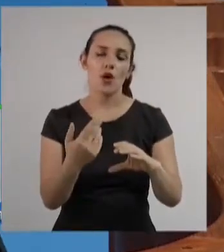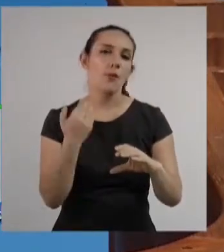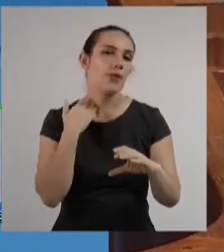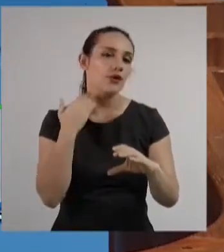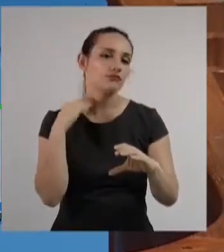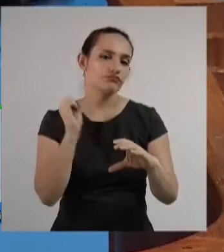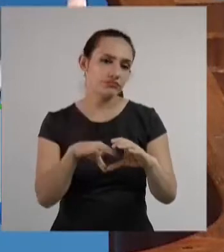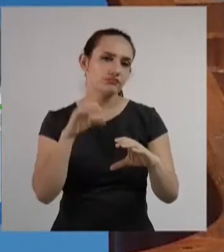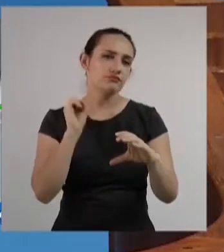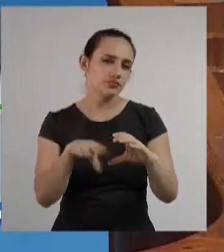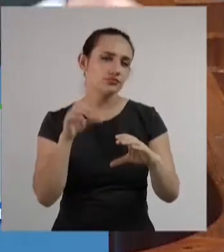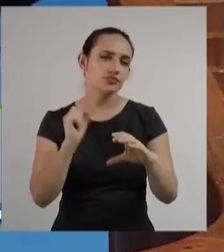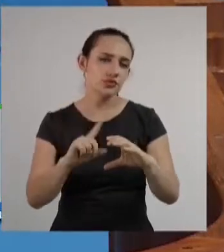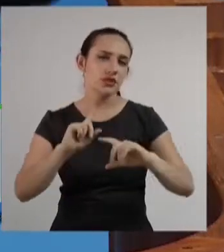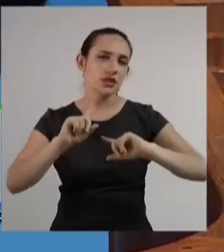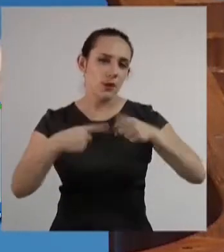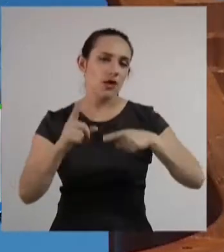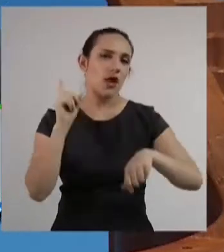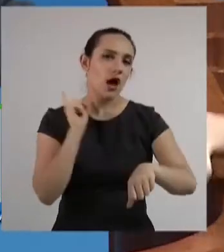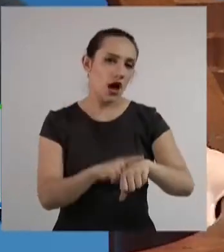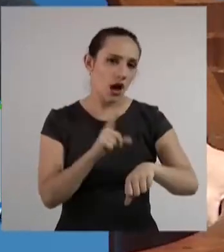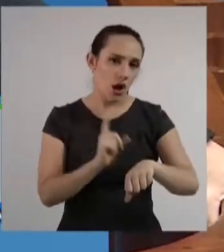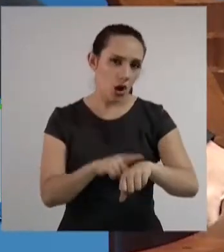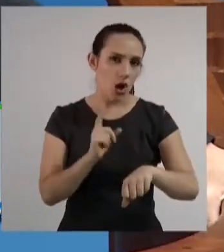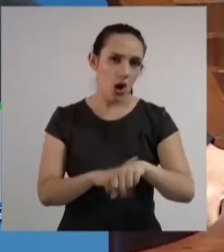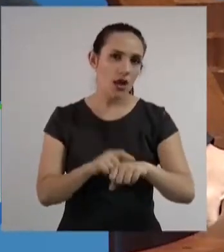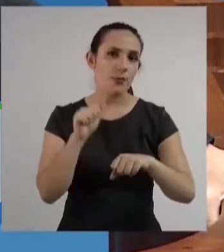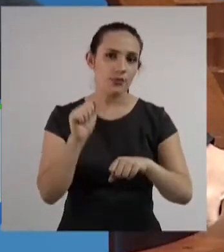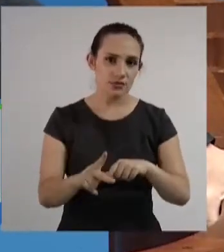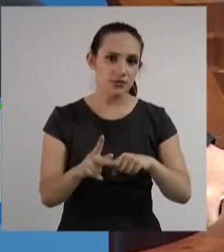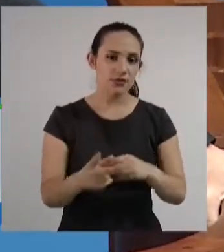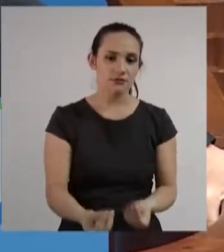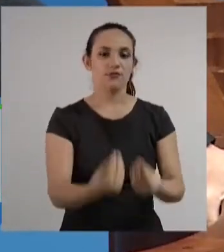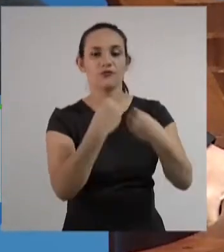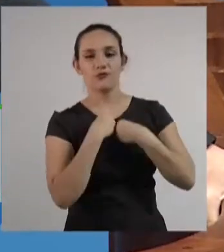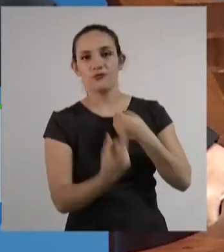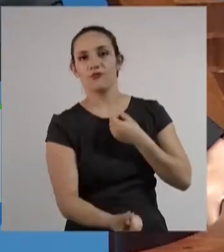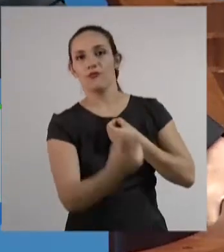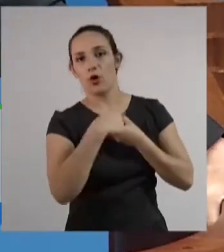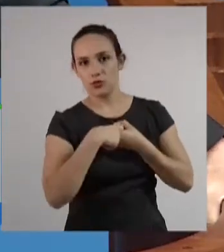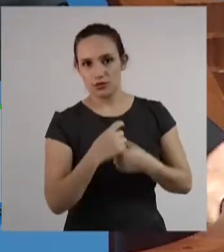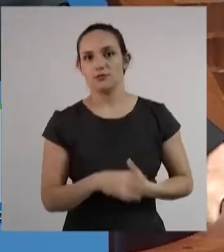que depois, quando ele se aposentar, ele possa receber esse dinheiro de volta.